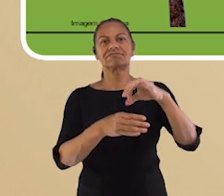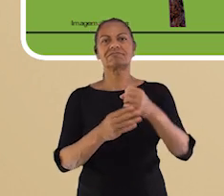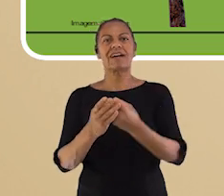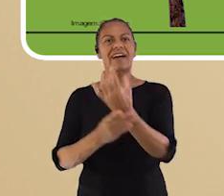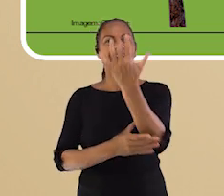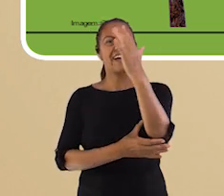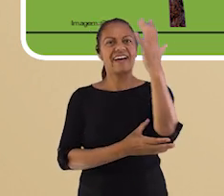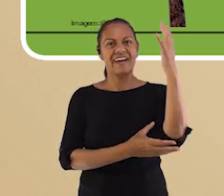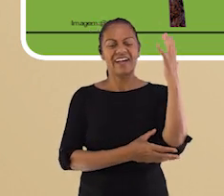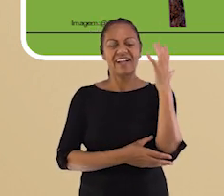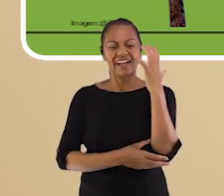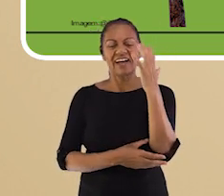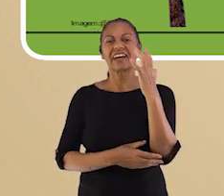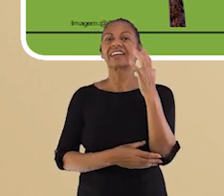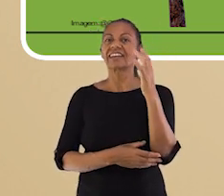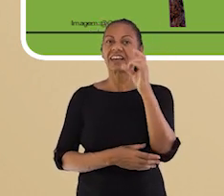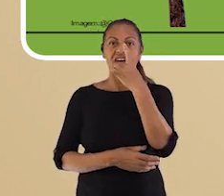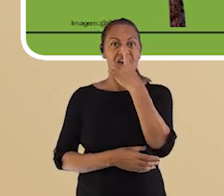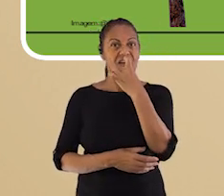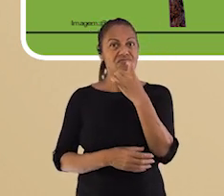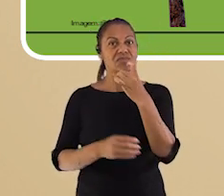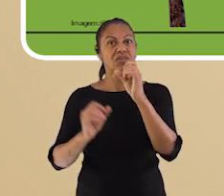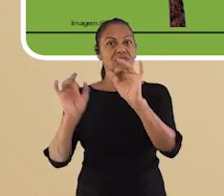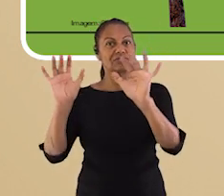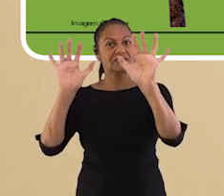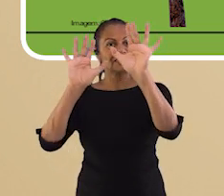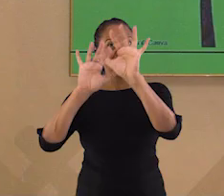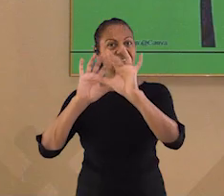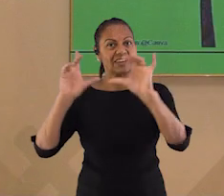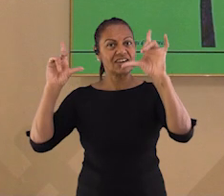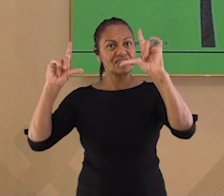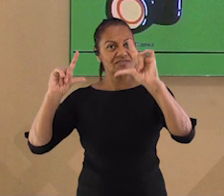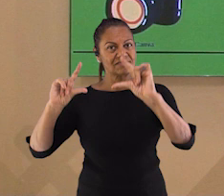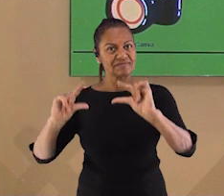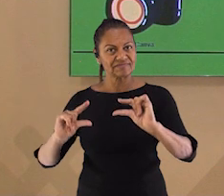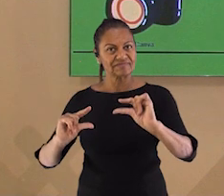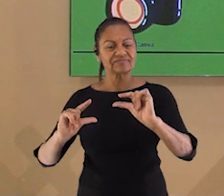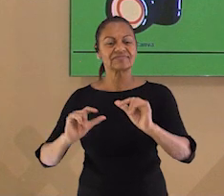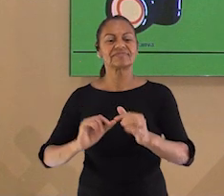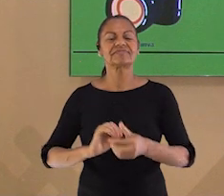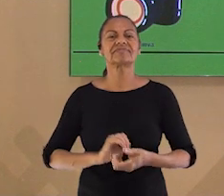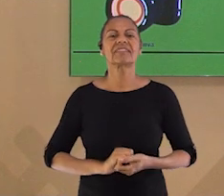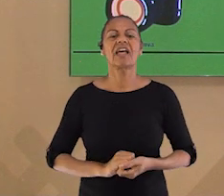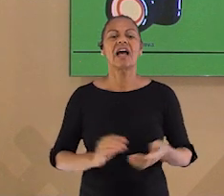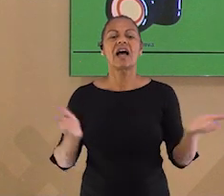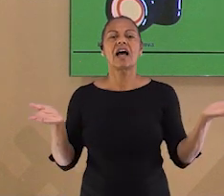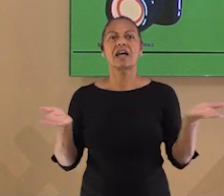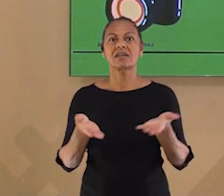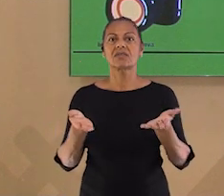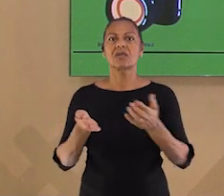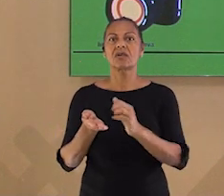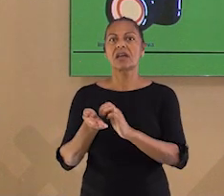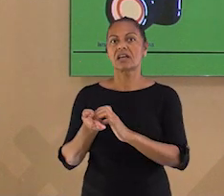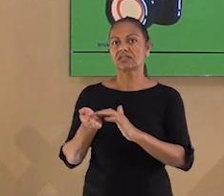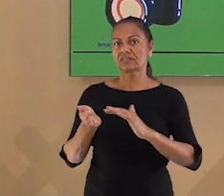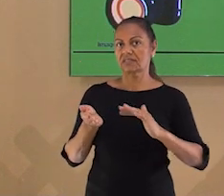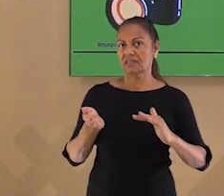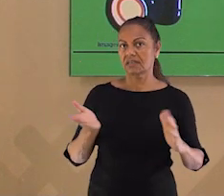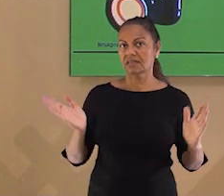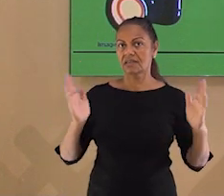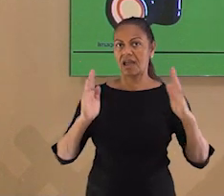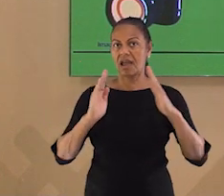para diminuir a emissão de poluentes na atmosfera. Agora, como atividade para casa, eu quero que